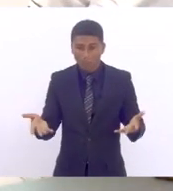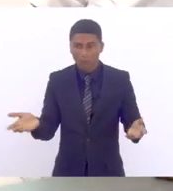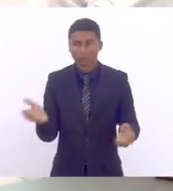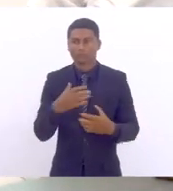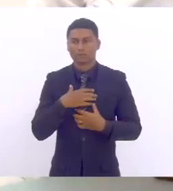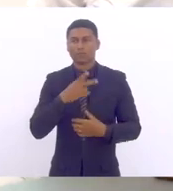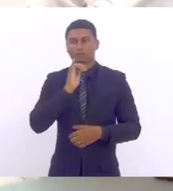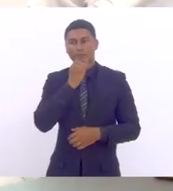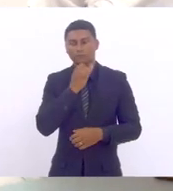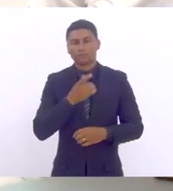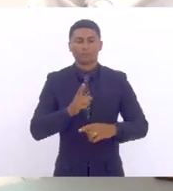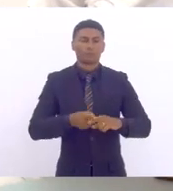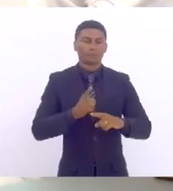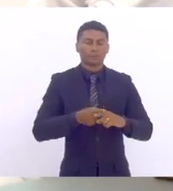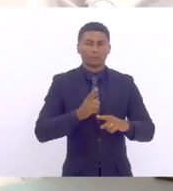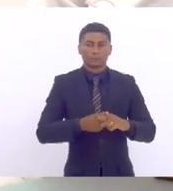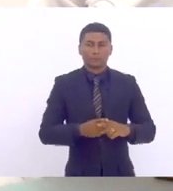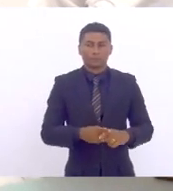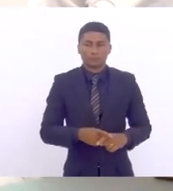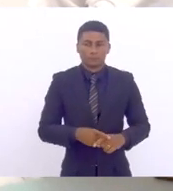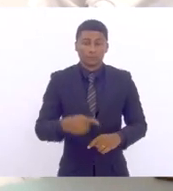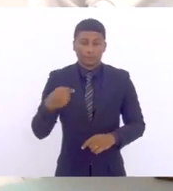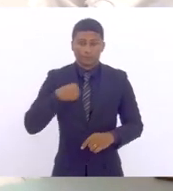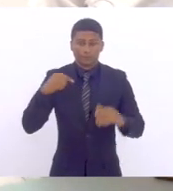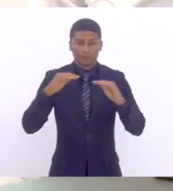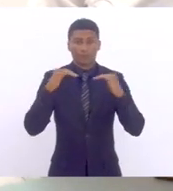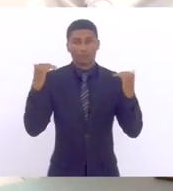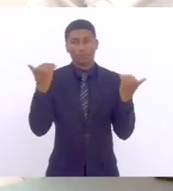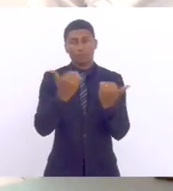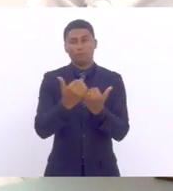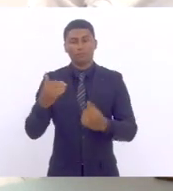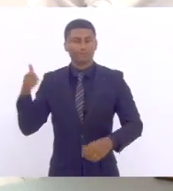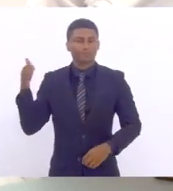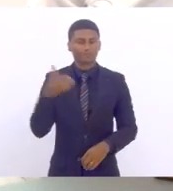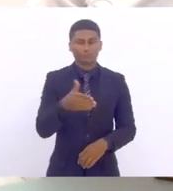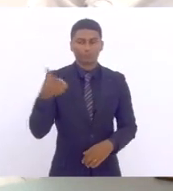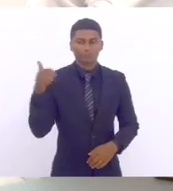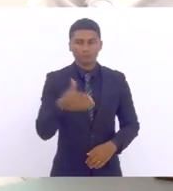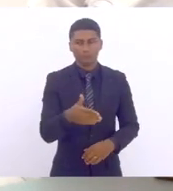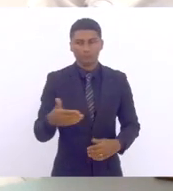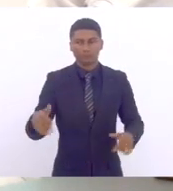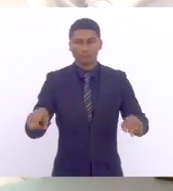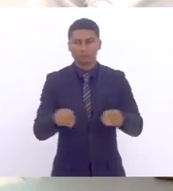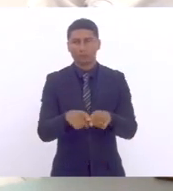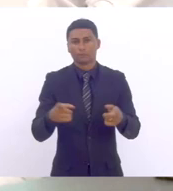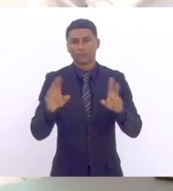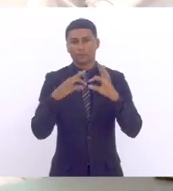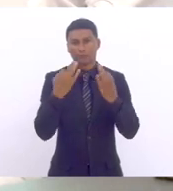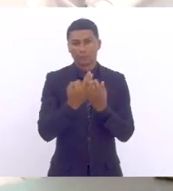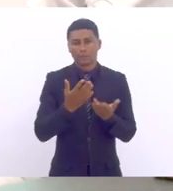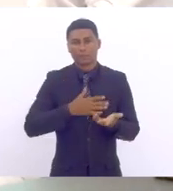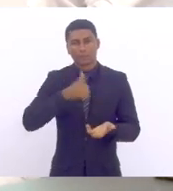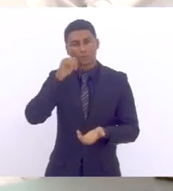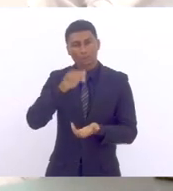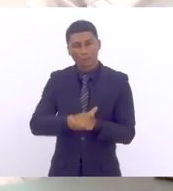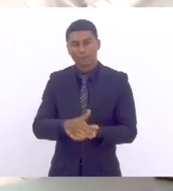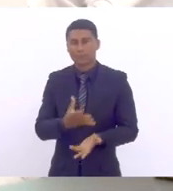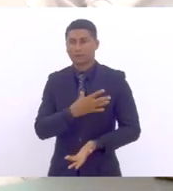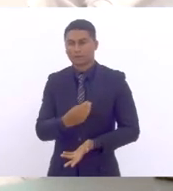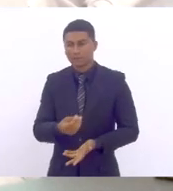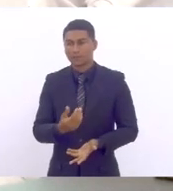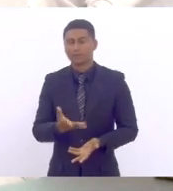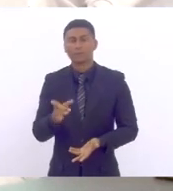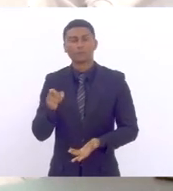triste, porque eu sou frequentador do Maracanã com a minha família, com meu filho, com a minha esposa, e ele não